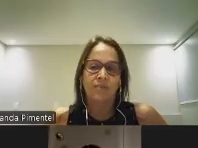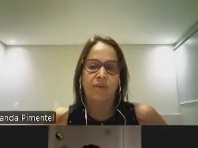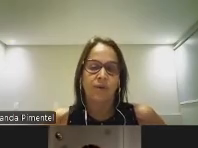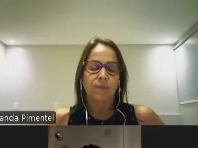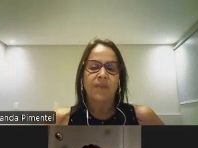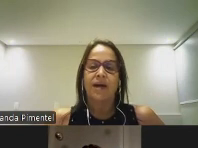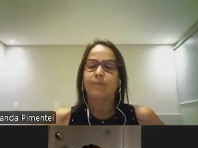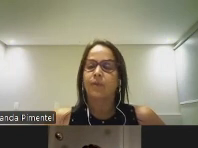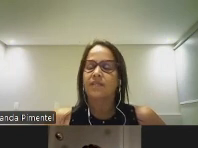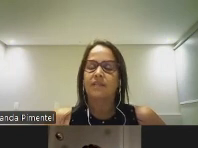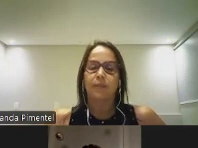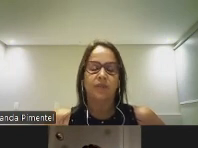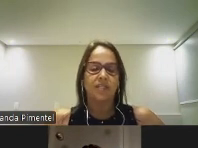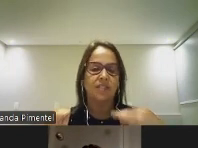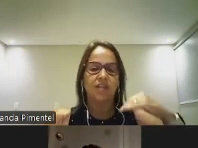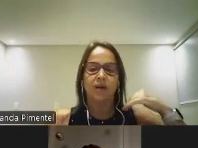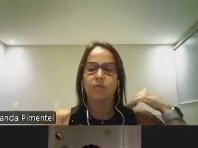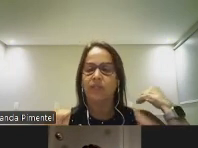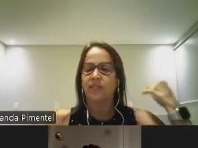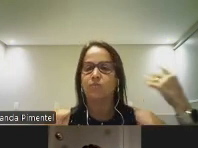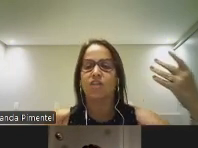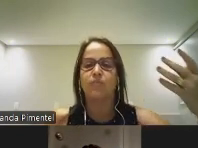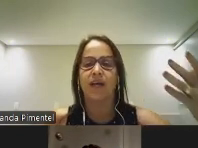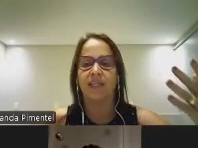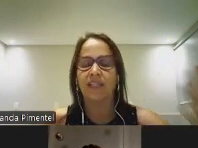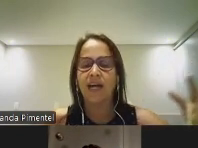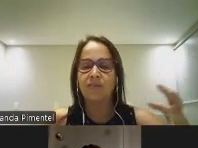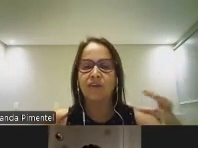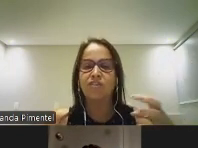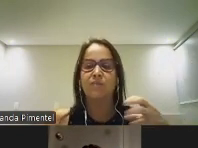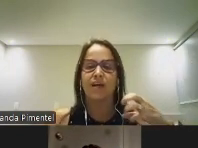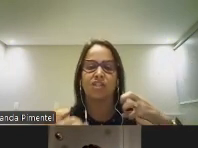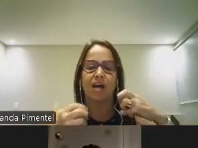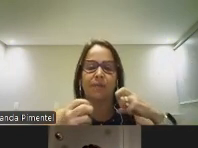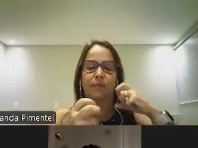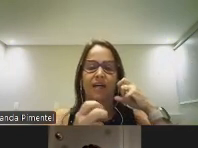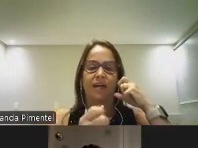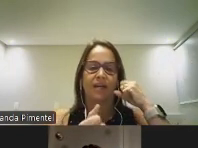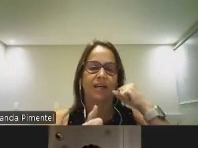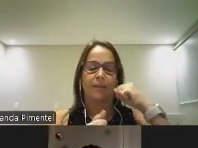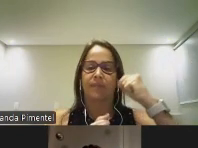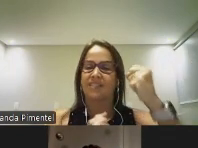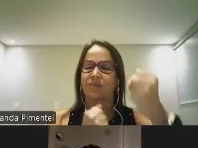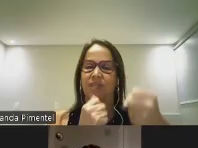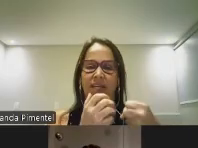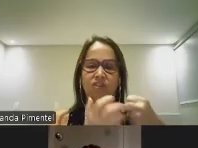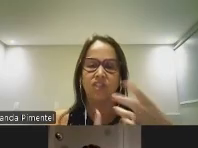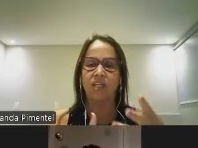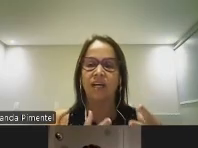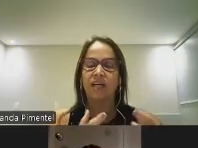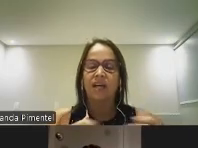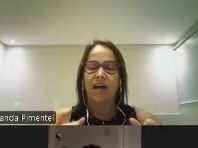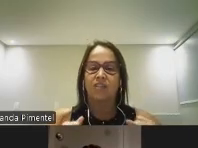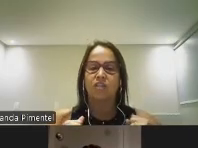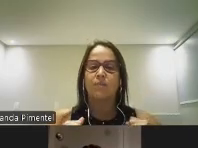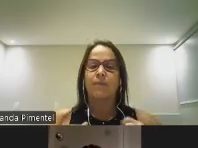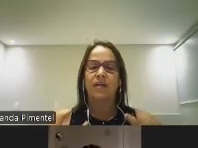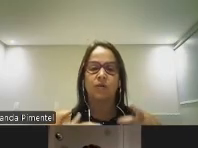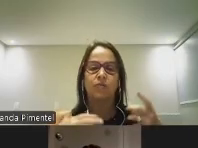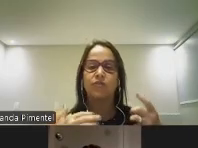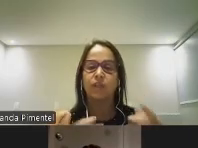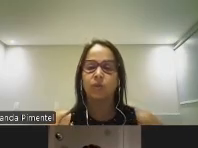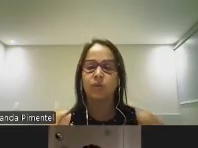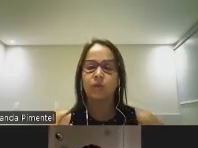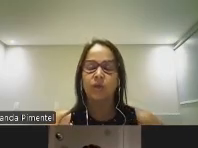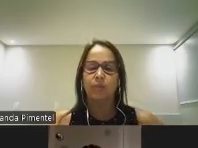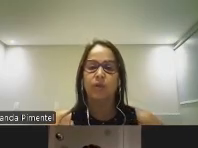nos levam a, por exemplo, desejar comidas mais palatáveis, de mais rápida captação de energia. A gente